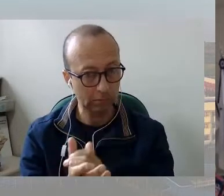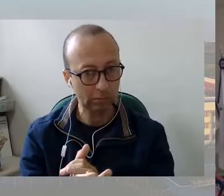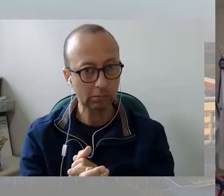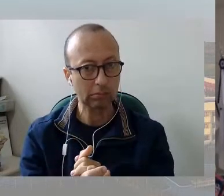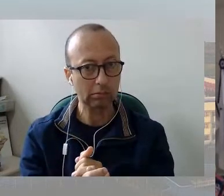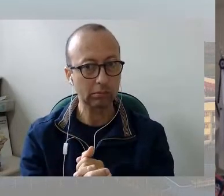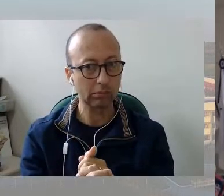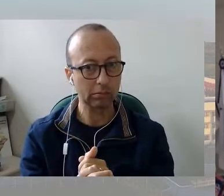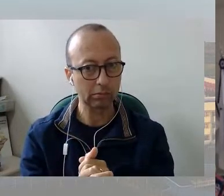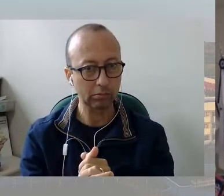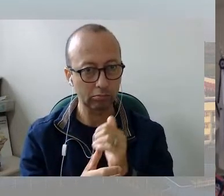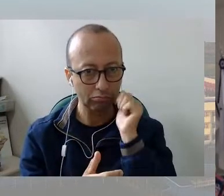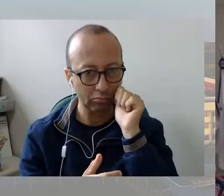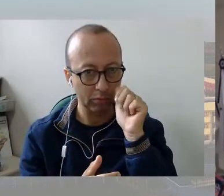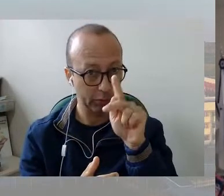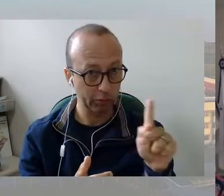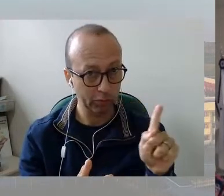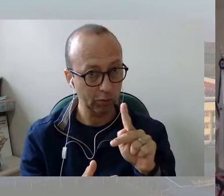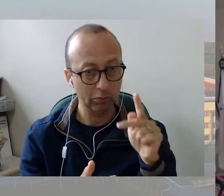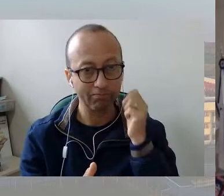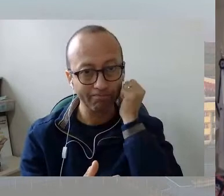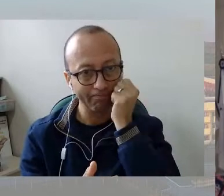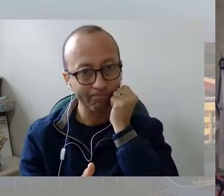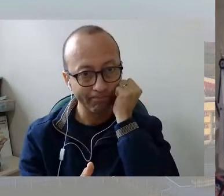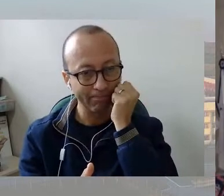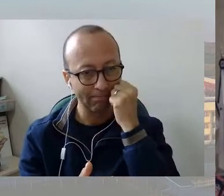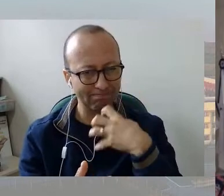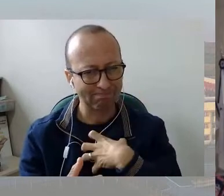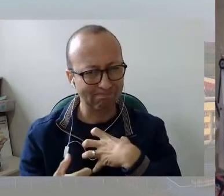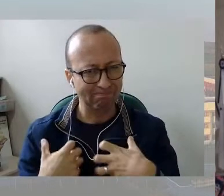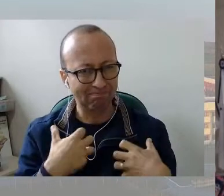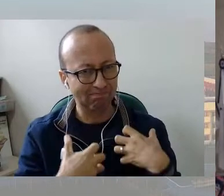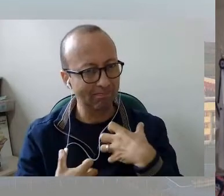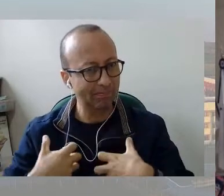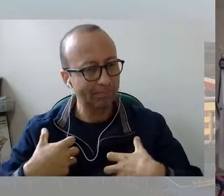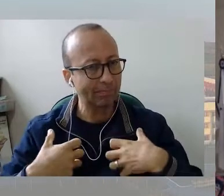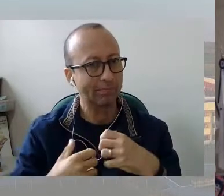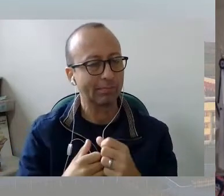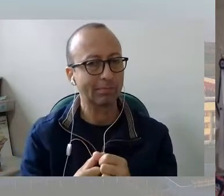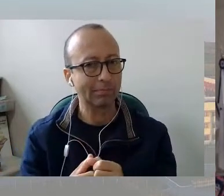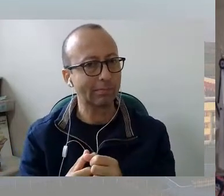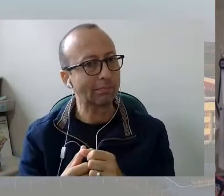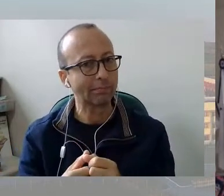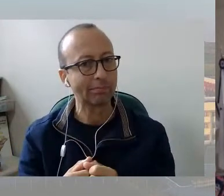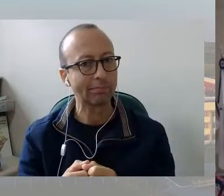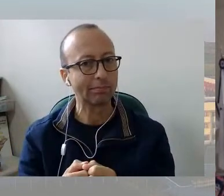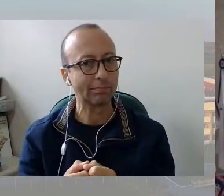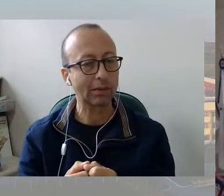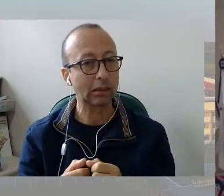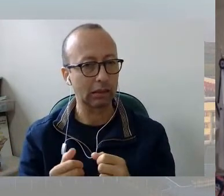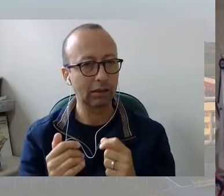sentido por uma professora negra, a não ser ela mesma. Cita-se na carta o PDI,